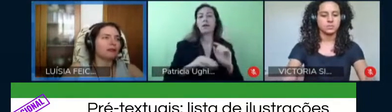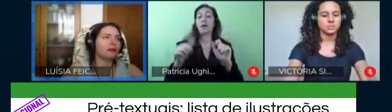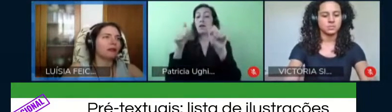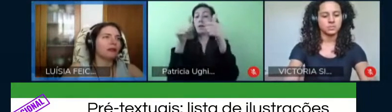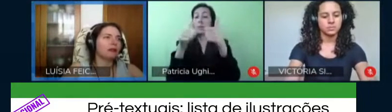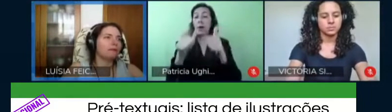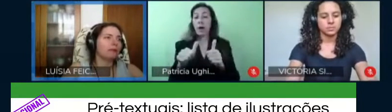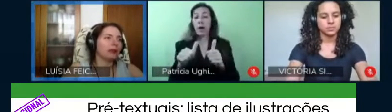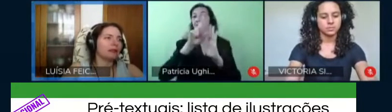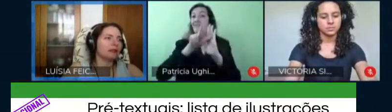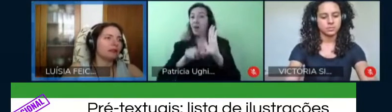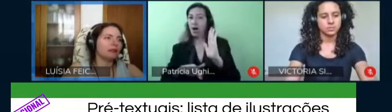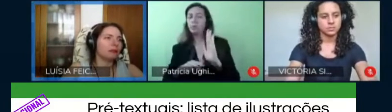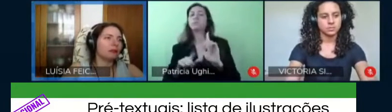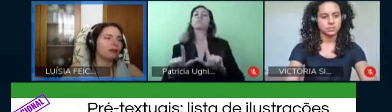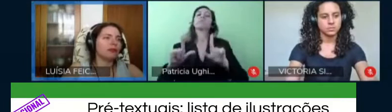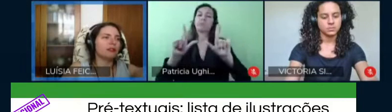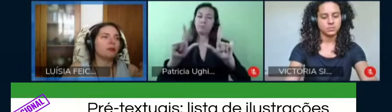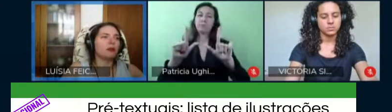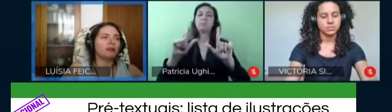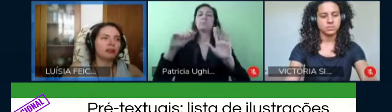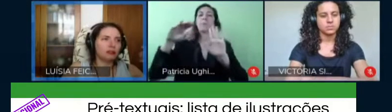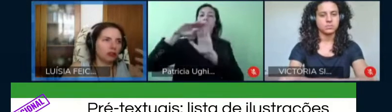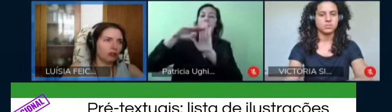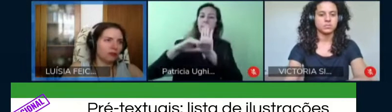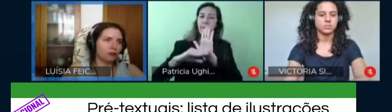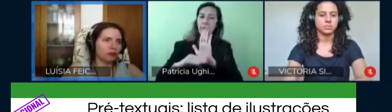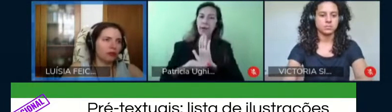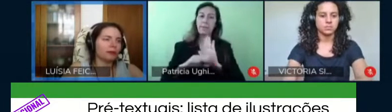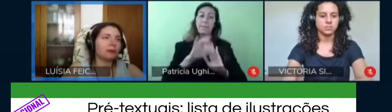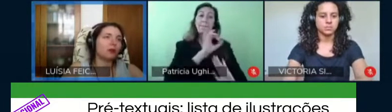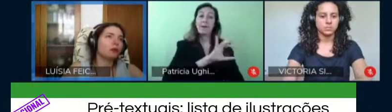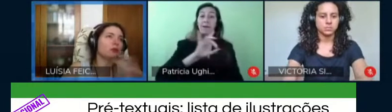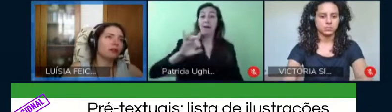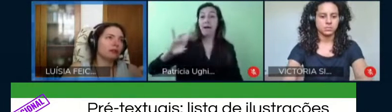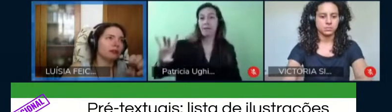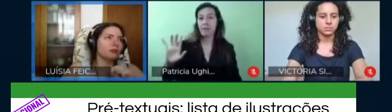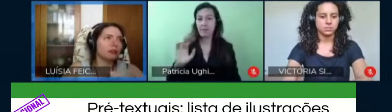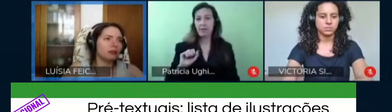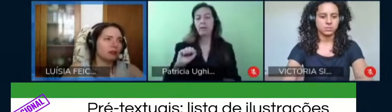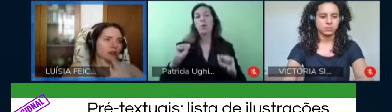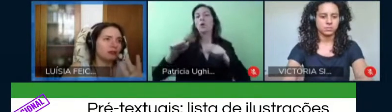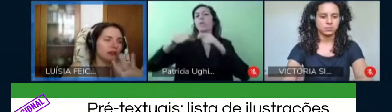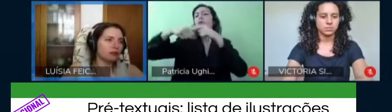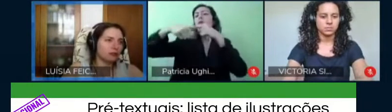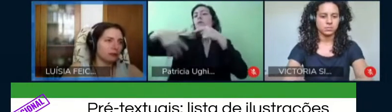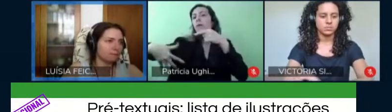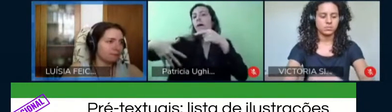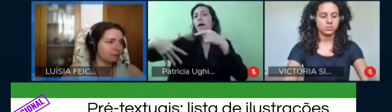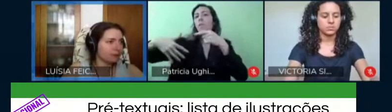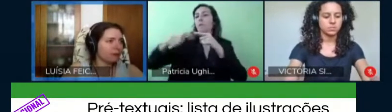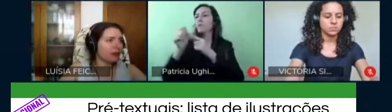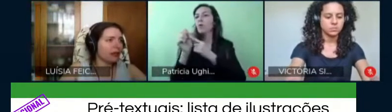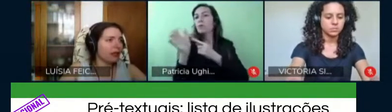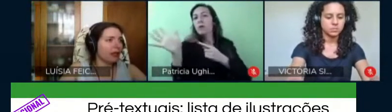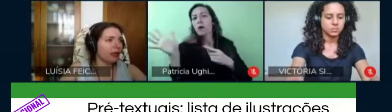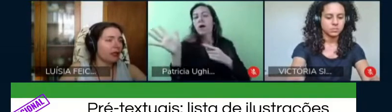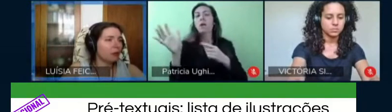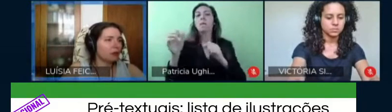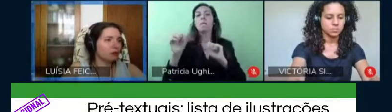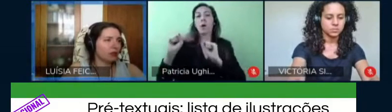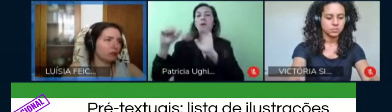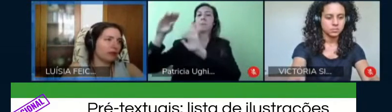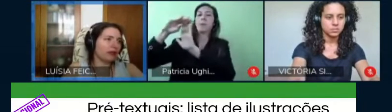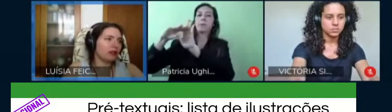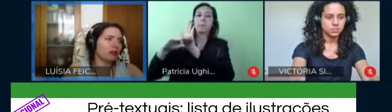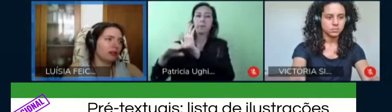uma lista dessas. Daí depois fazer uma outra só de fluxogramas, ou pode fazer uma só de ilustrações.